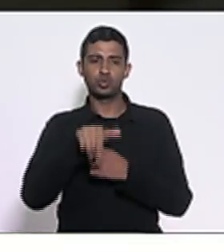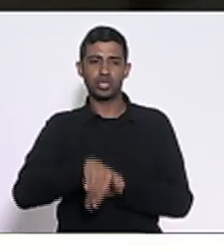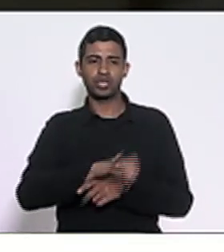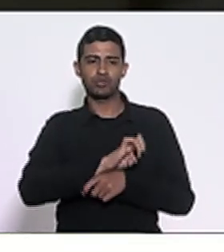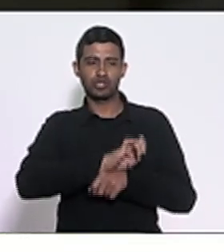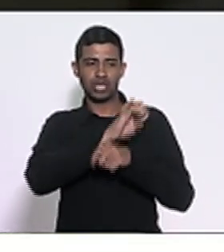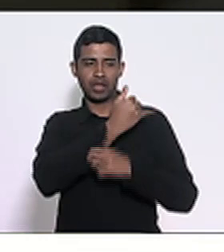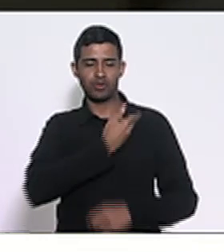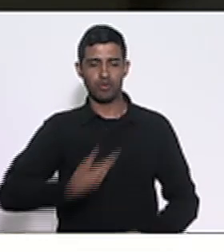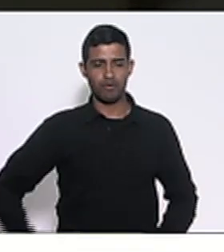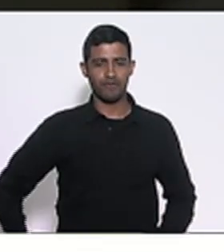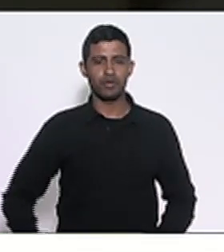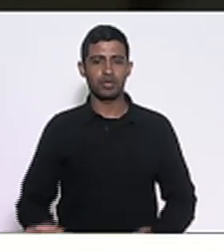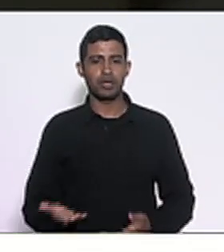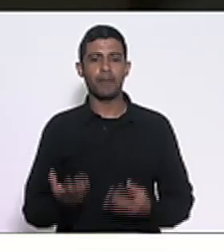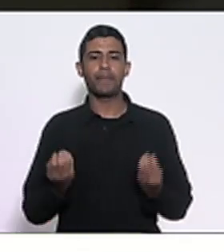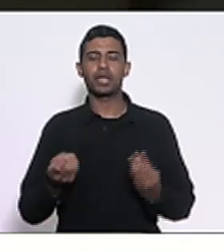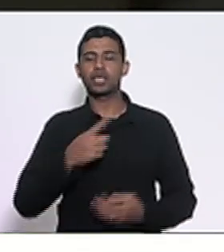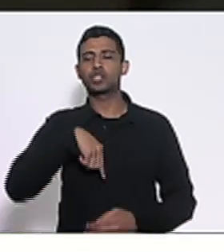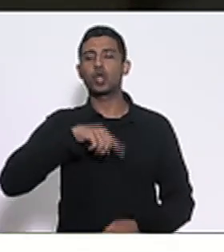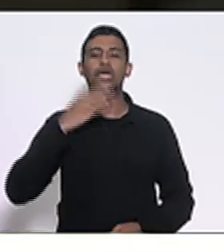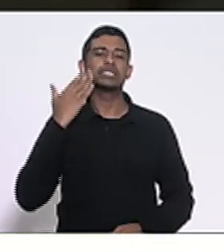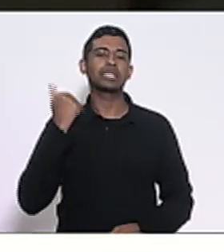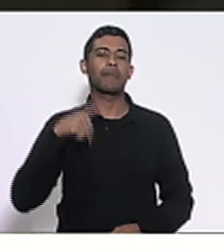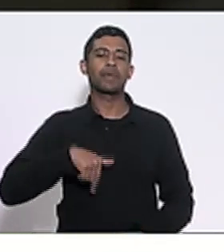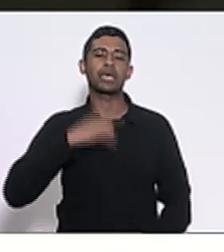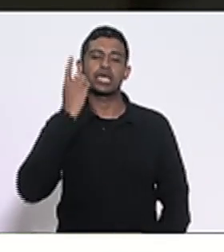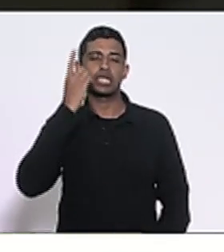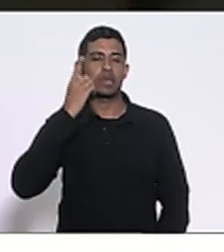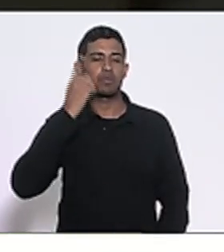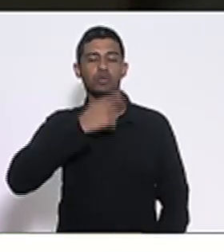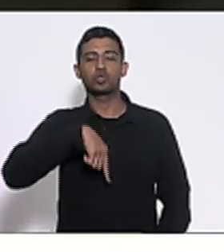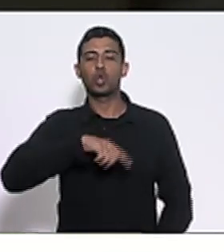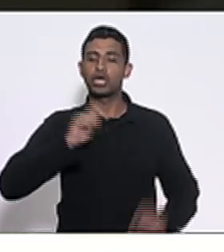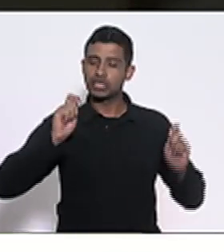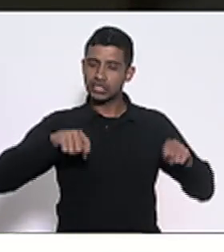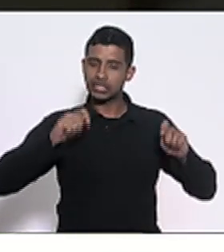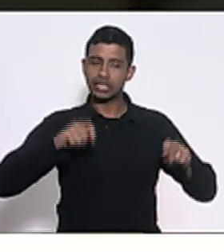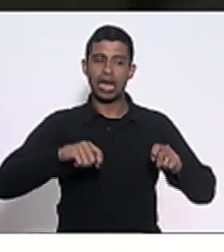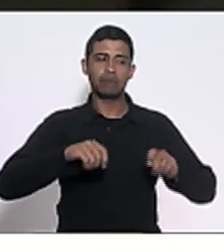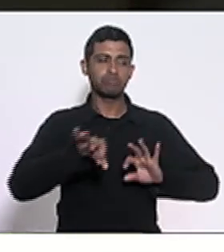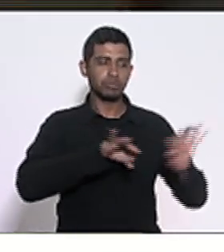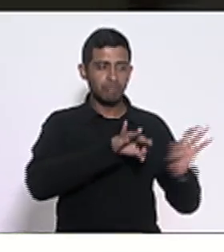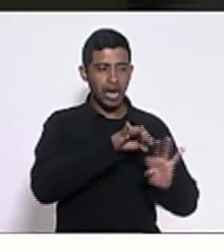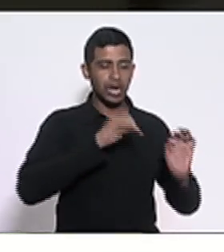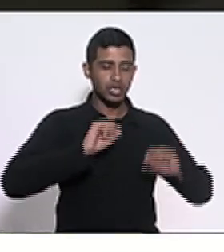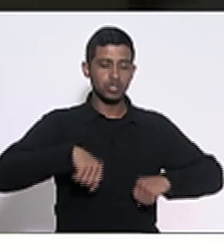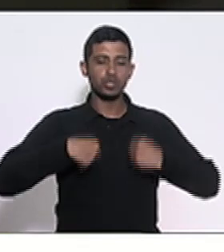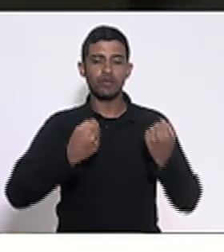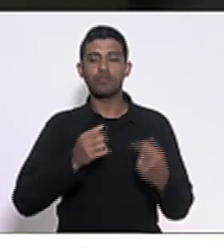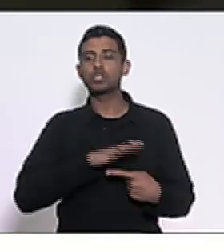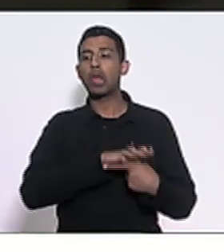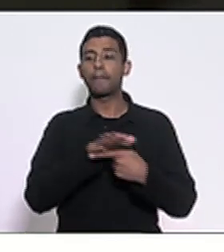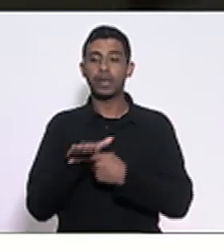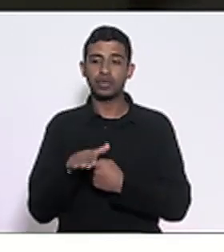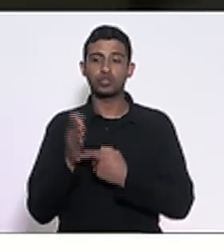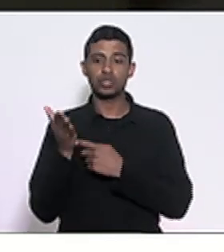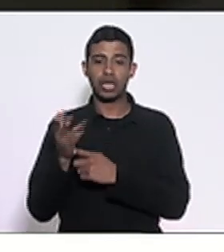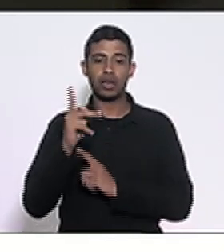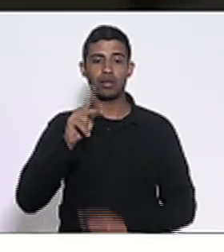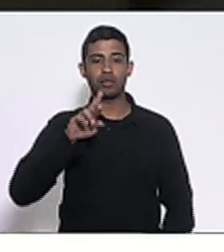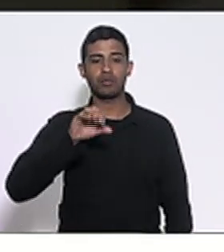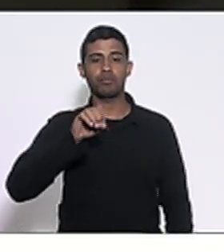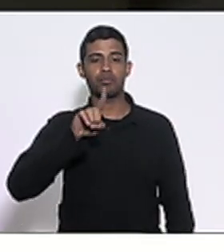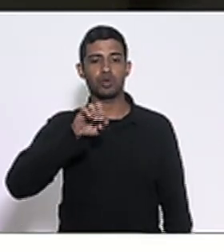Janeiro, para a gente saber, inclusive, enquanto parlamento, que esforços a gente pode mover para ajudar no fortalecimento do